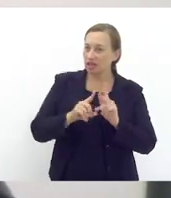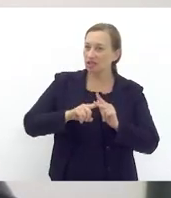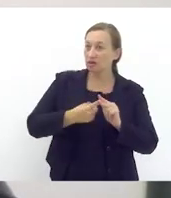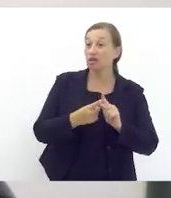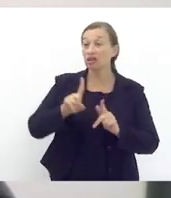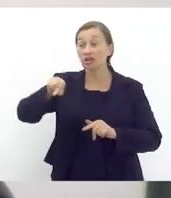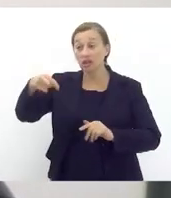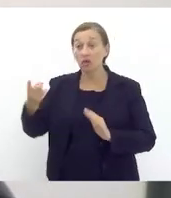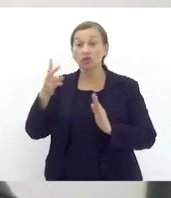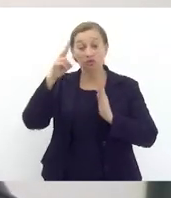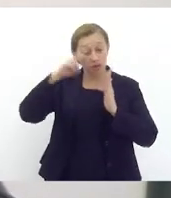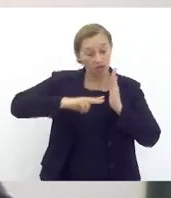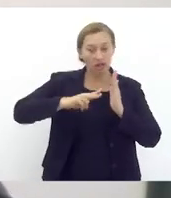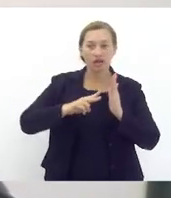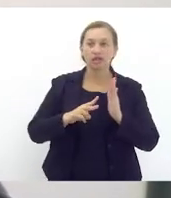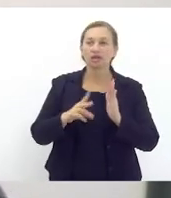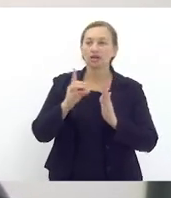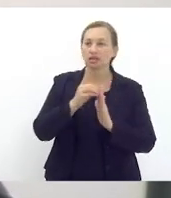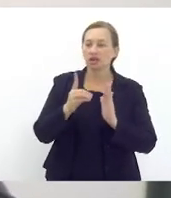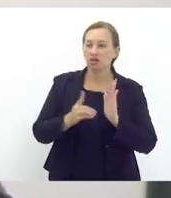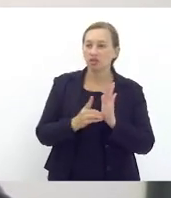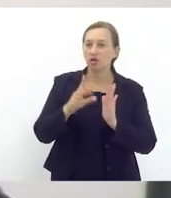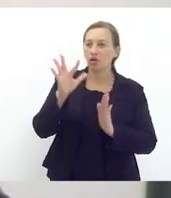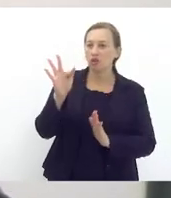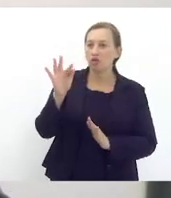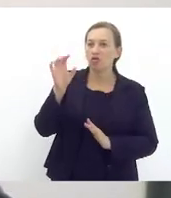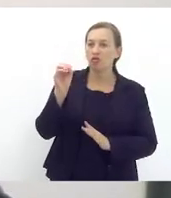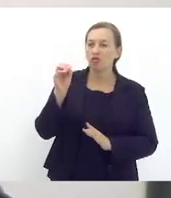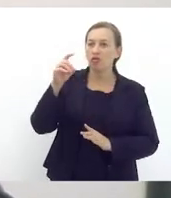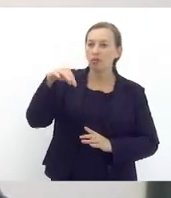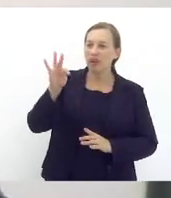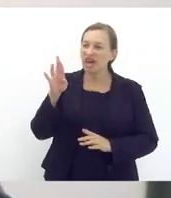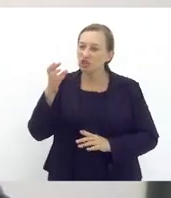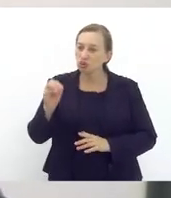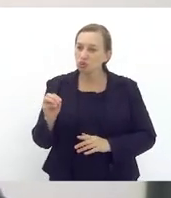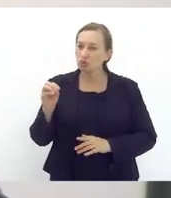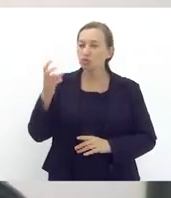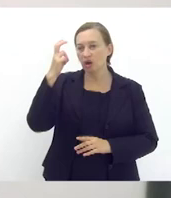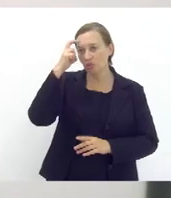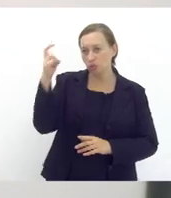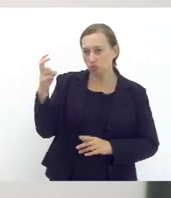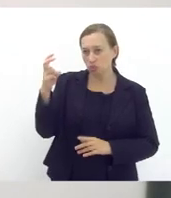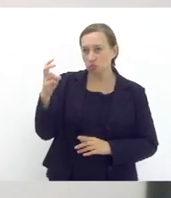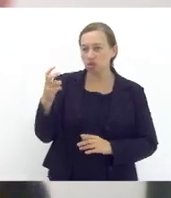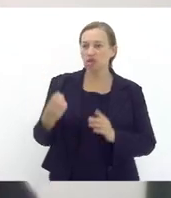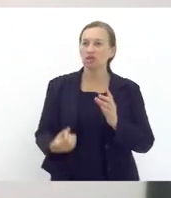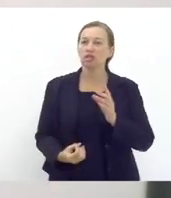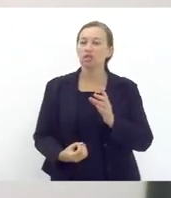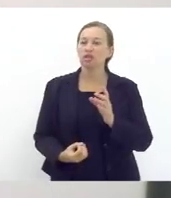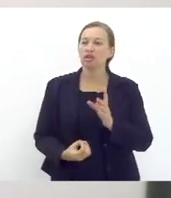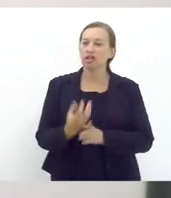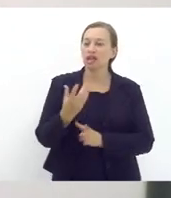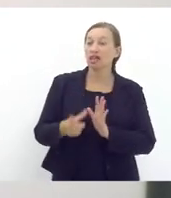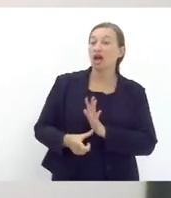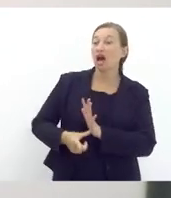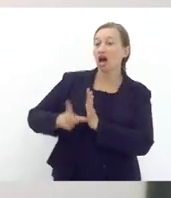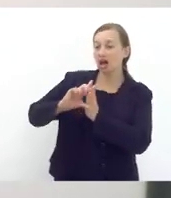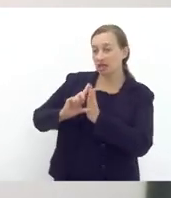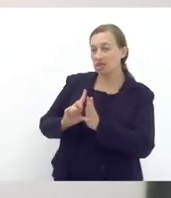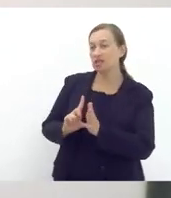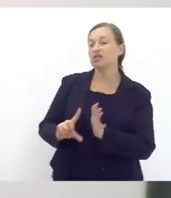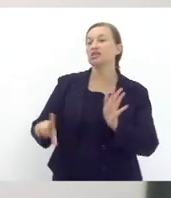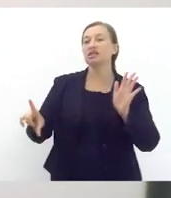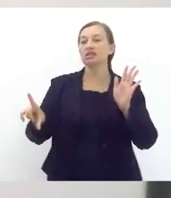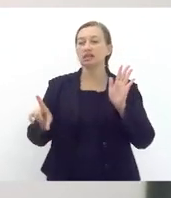ler uma outra coisa que é o decreto do fomento as culturas decreto do fomenta a cultura que foi publicado antes do Decreto de